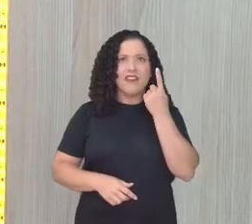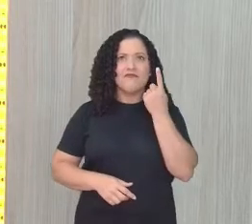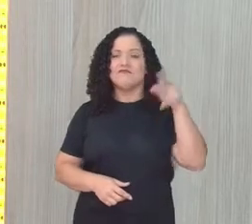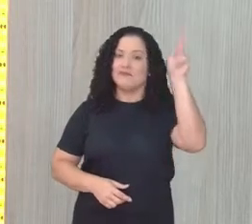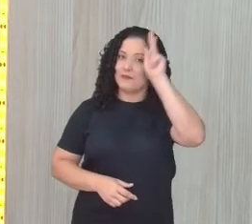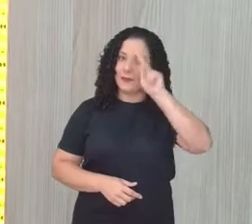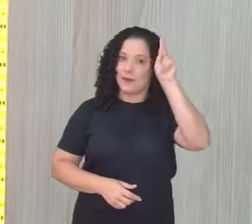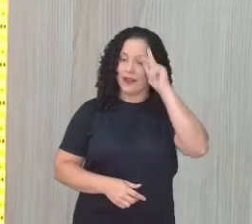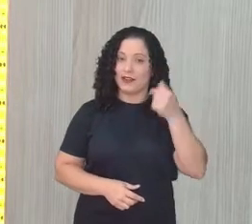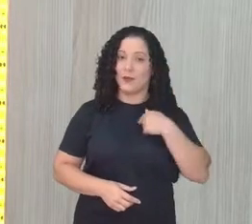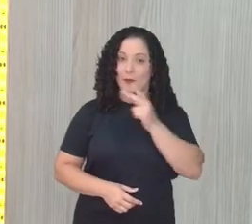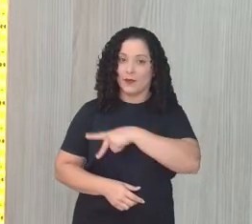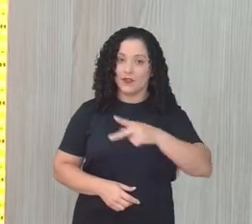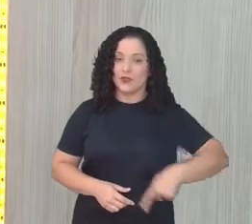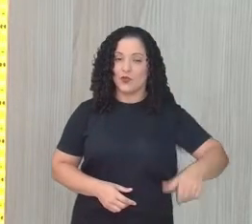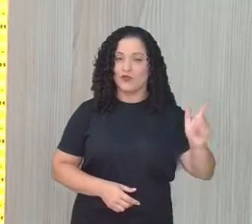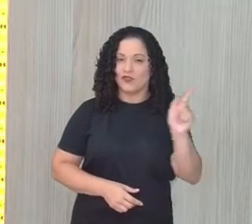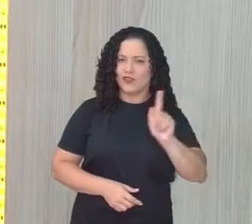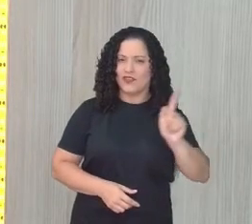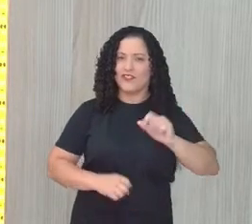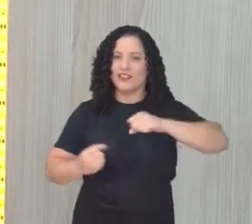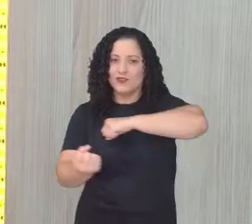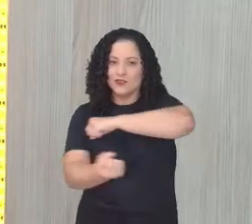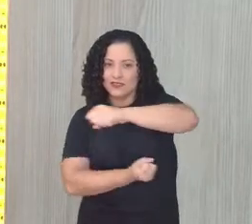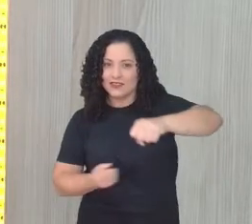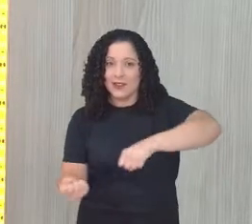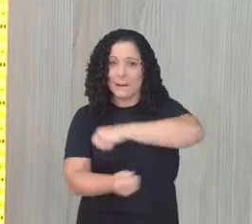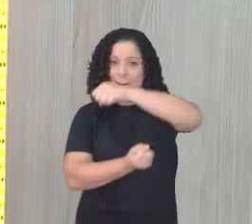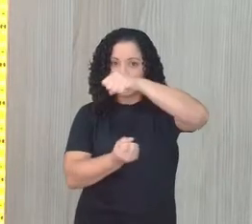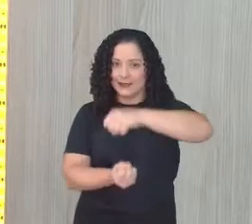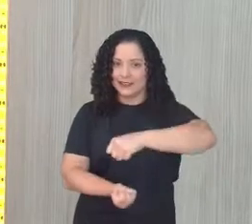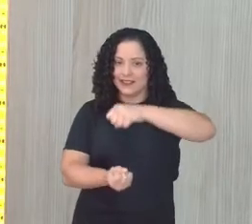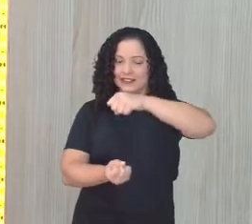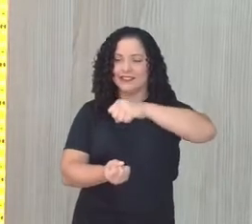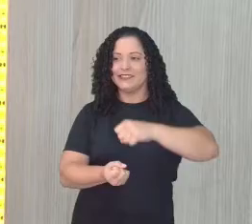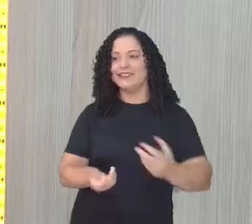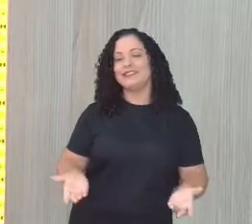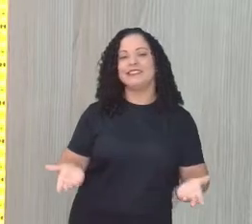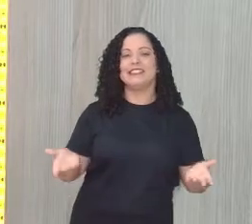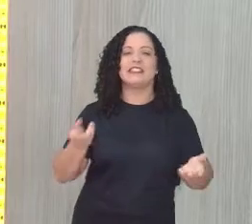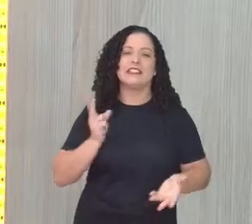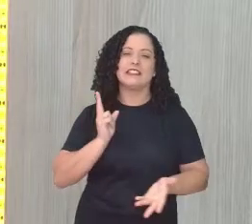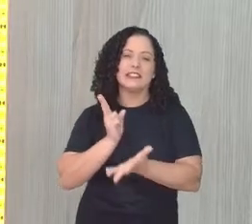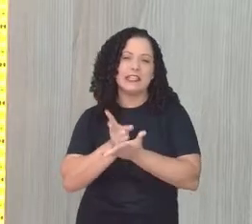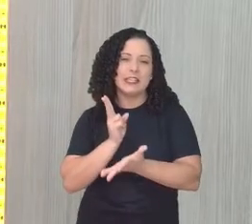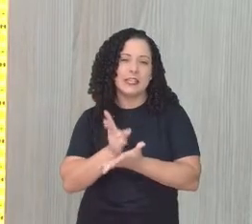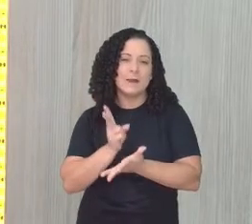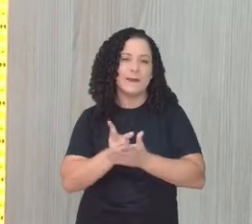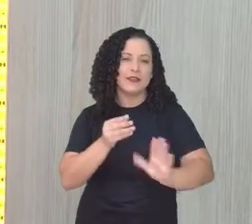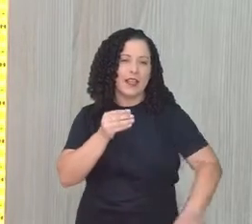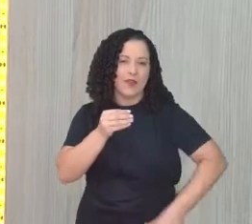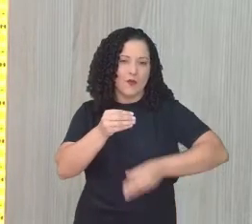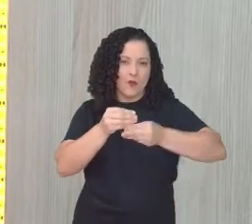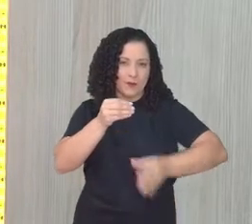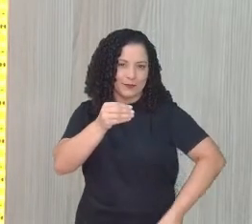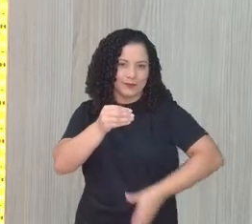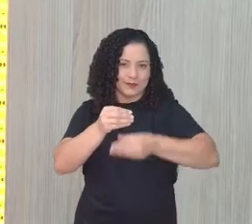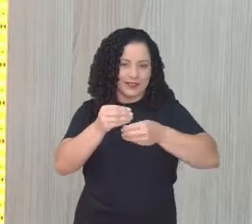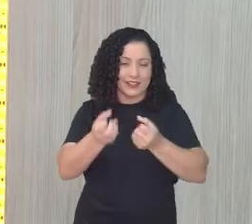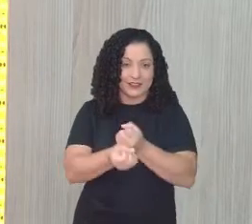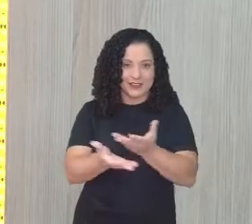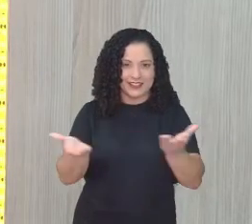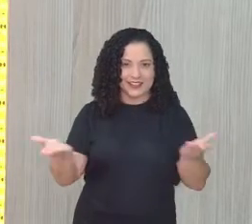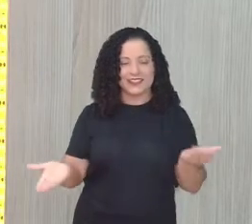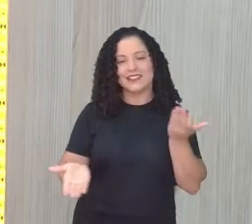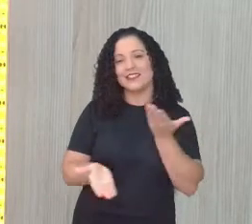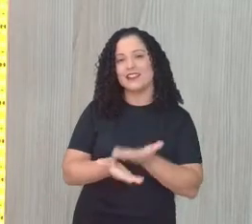né, que eu sou professor de Geografia e Sustentabilidade, então tento aqui trazer sempre uma contribuição nesse sentido para deixar